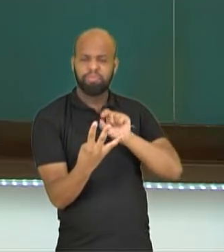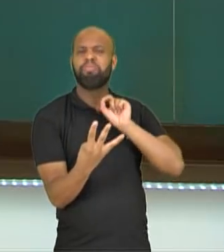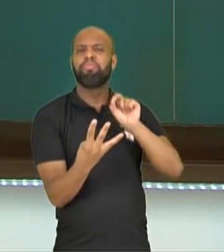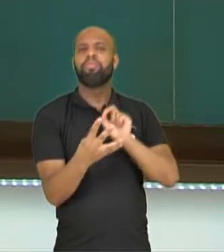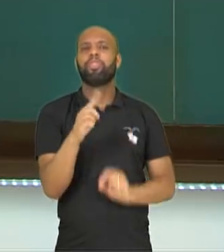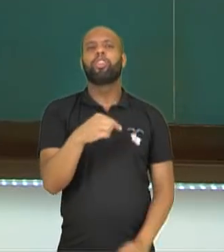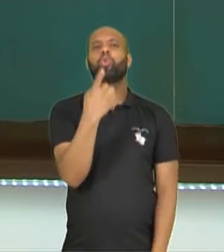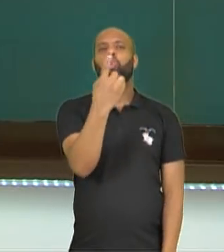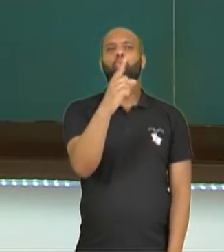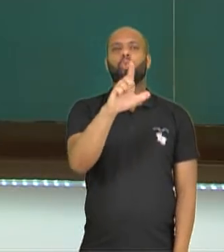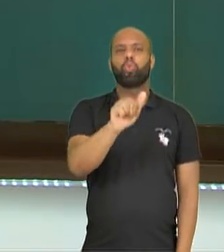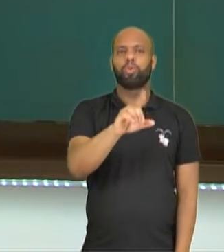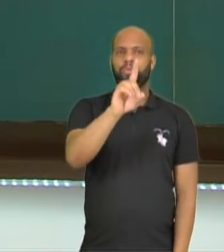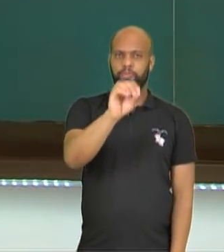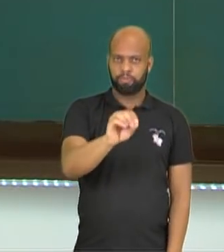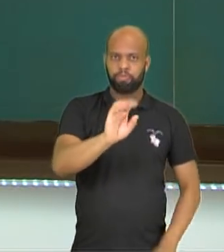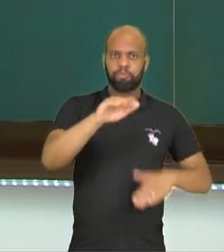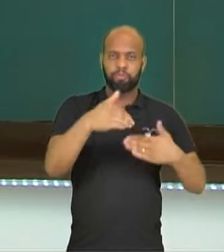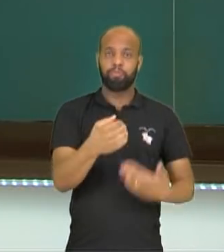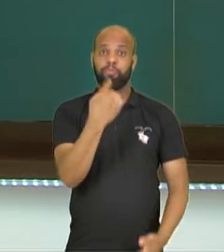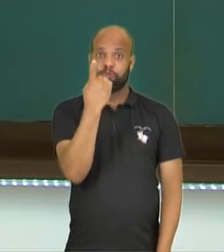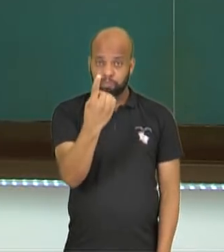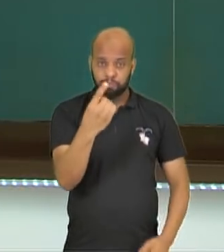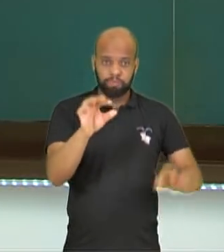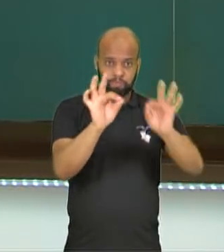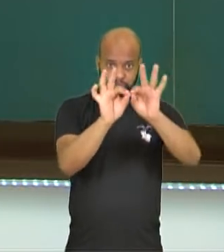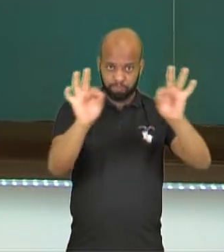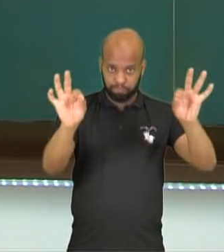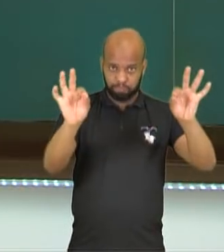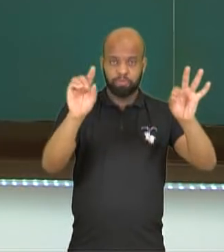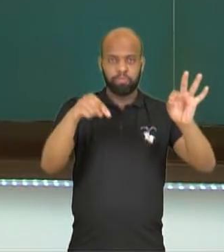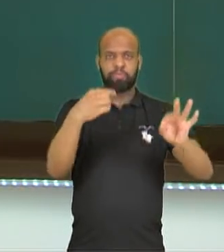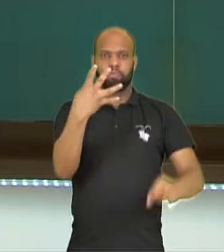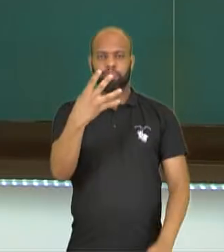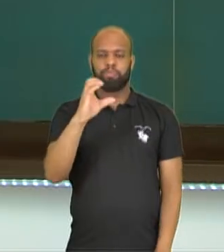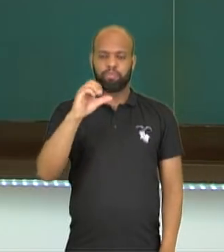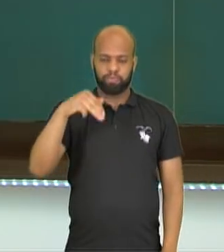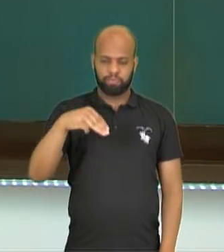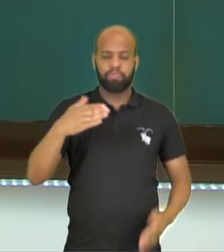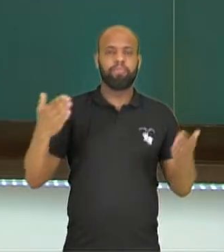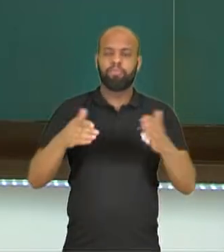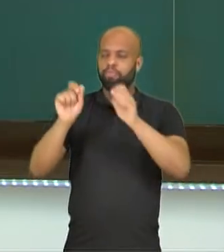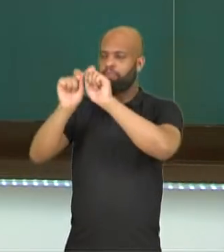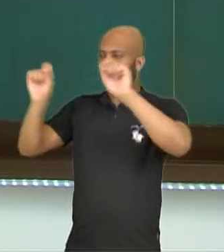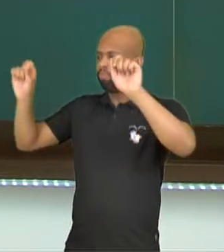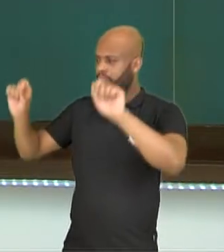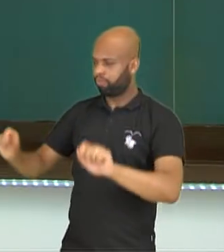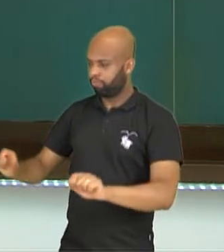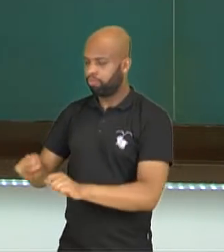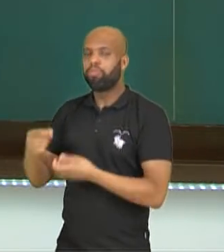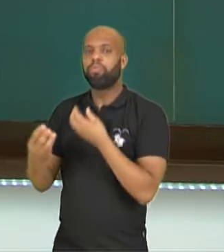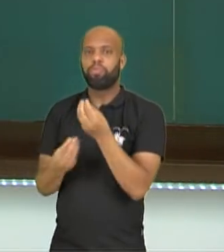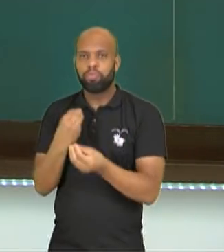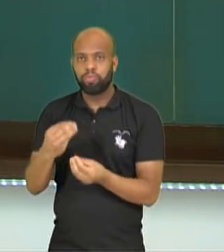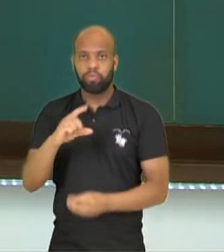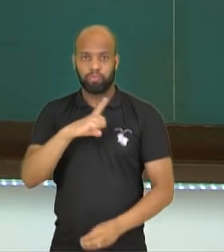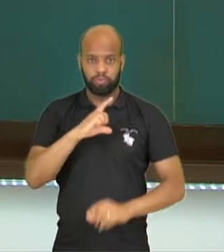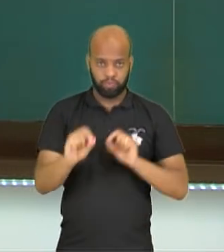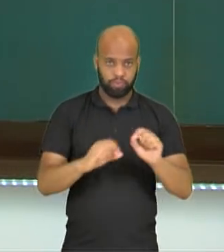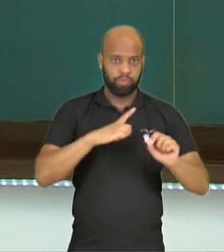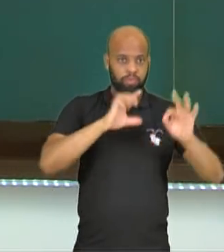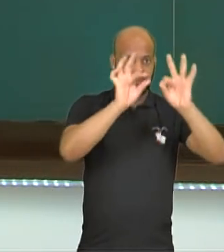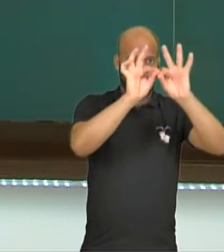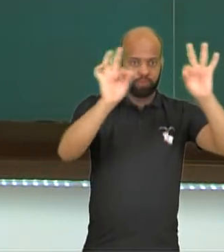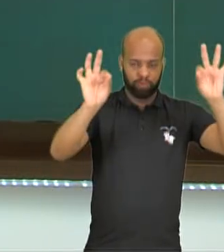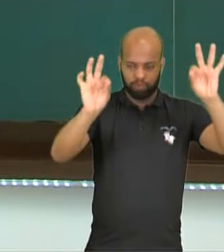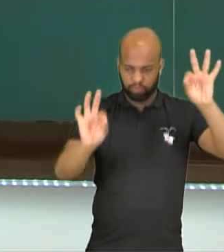centímetros quadrados, ok? Então, vamos lá. E a área? A área eu preciso multiplicar a medida dos dois lados.